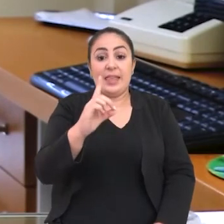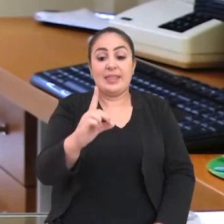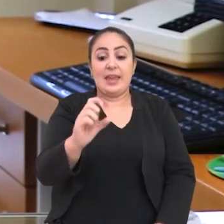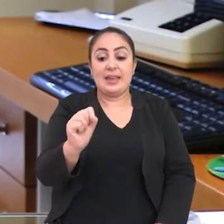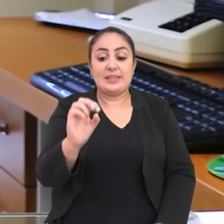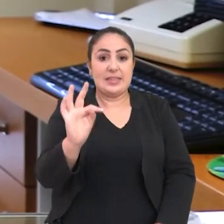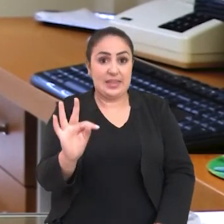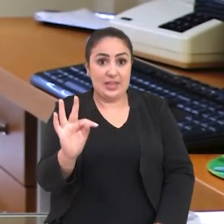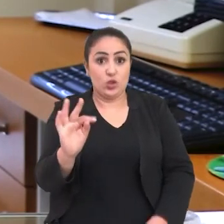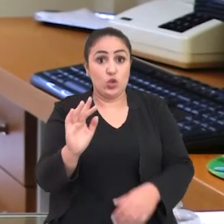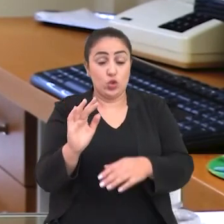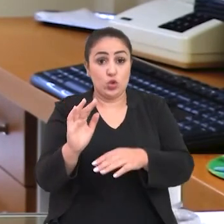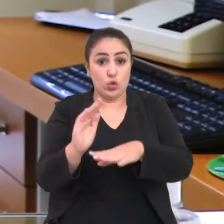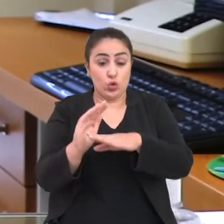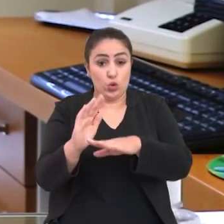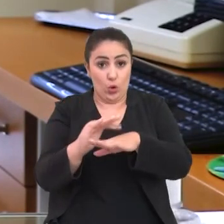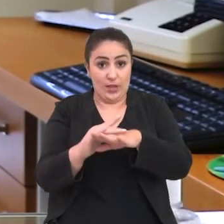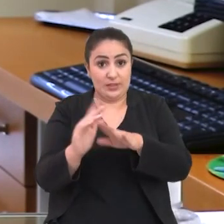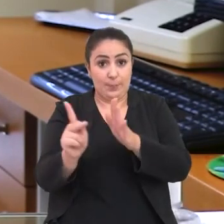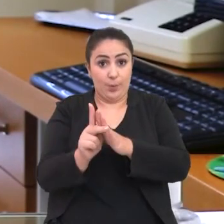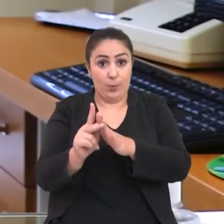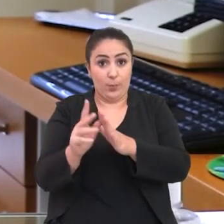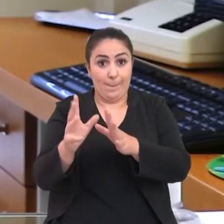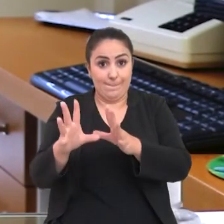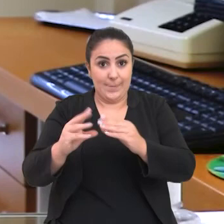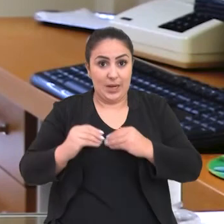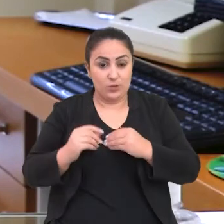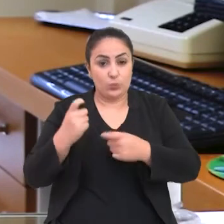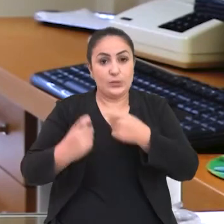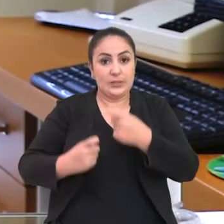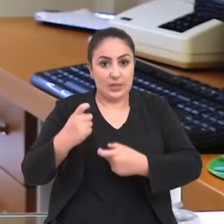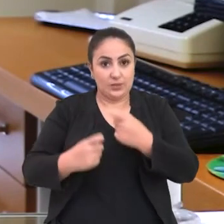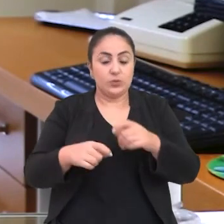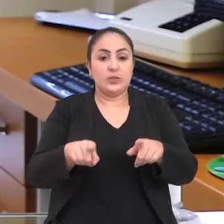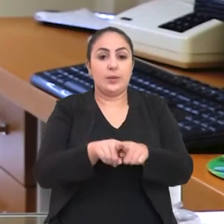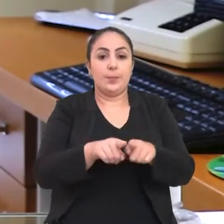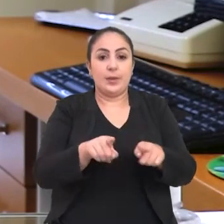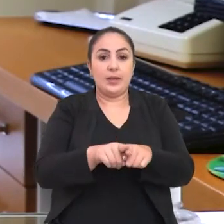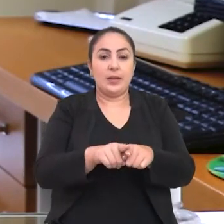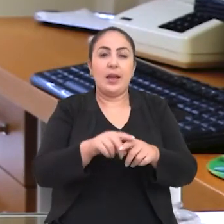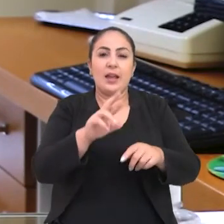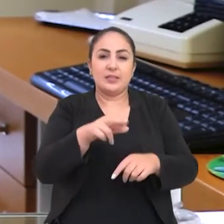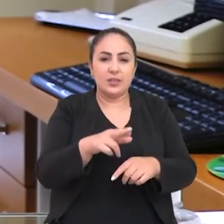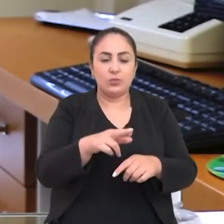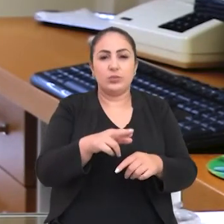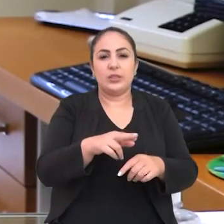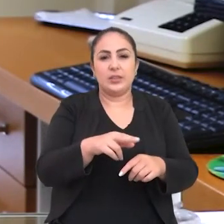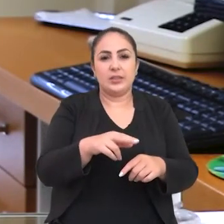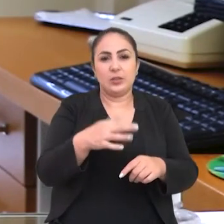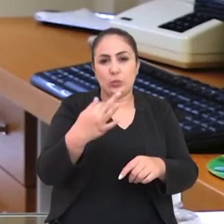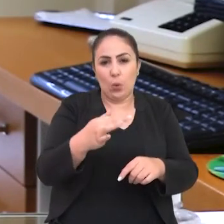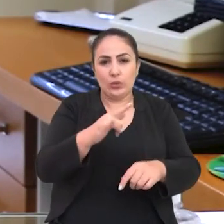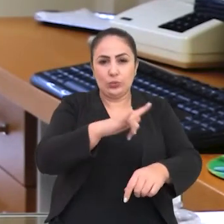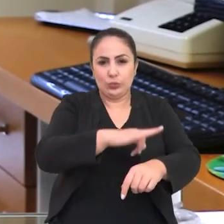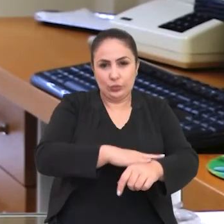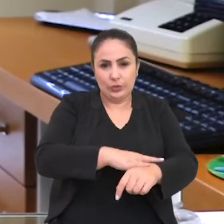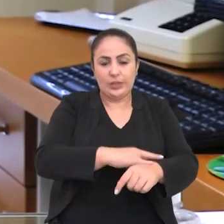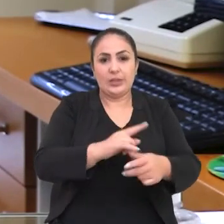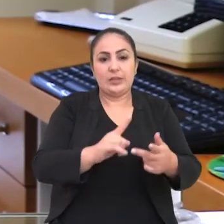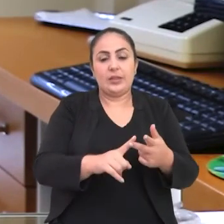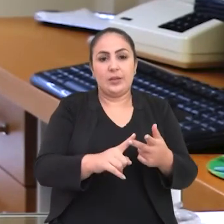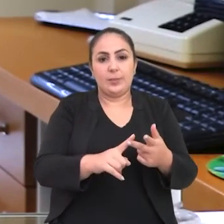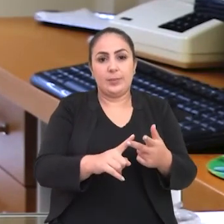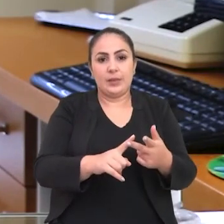infecciosas, que são as DST, doenças sexualmente transmissíveis, e as relacionadas à infecção urinária e